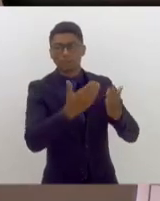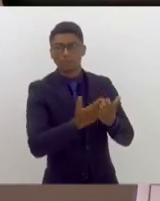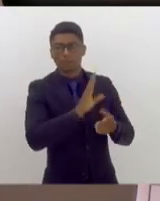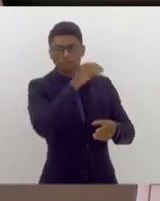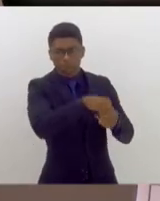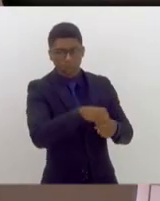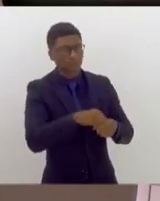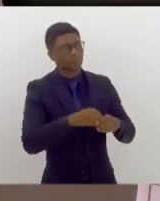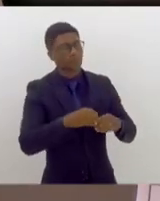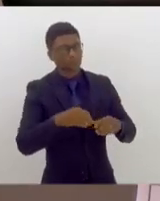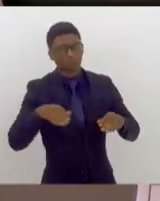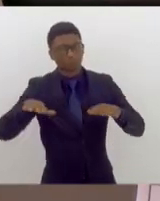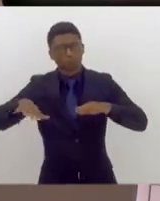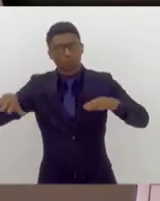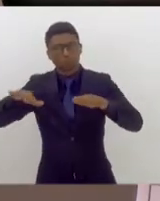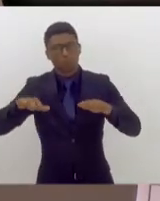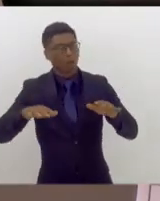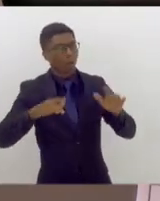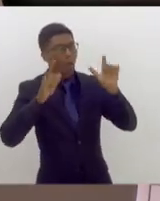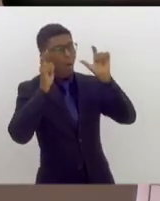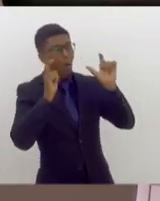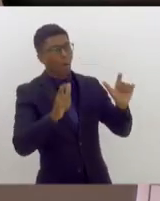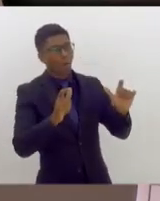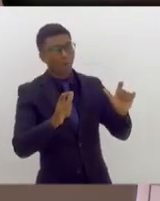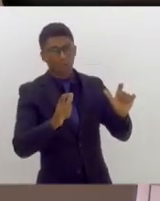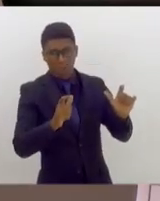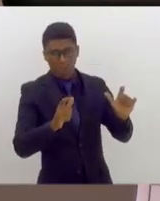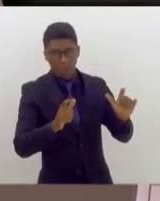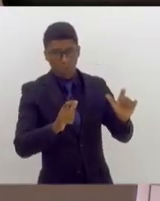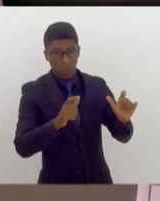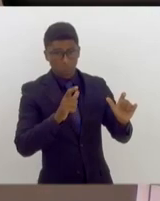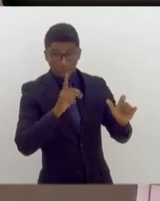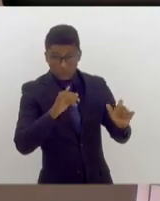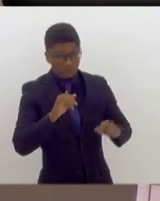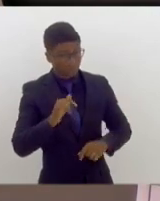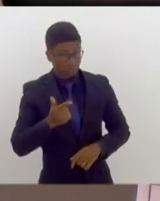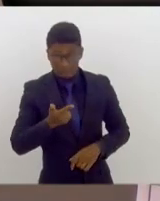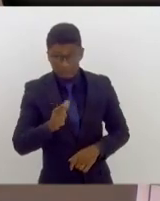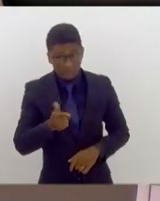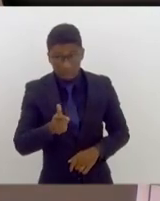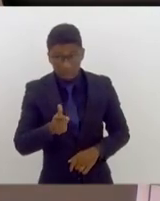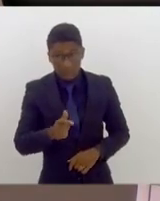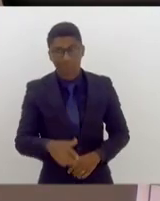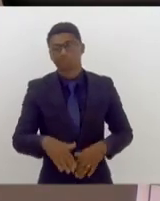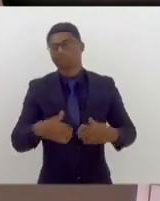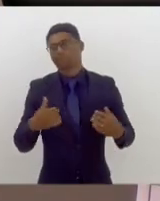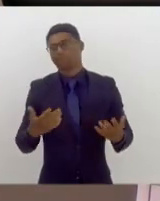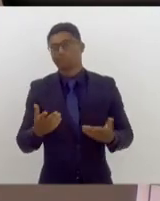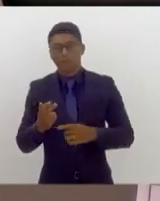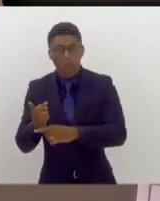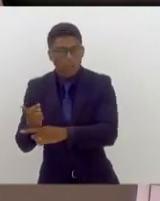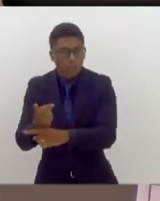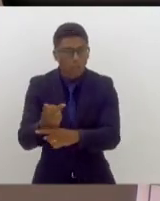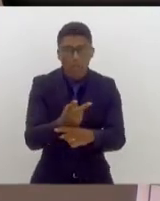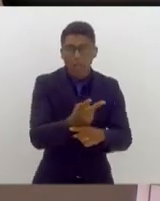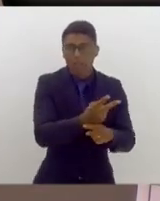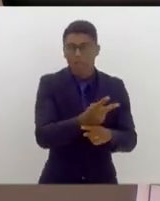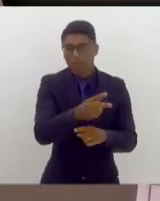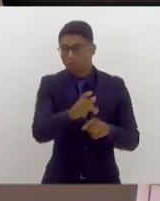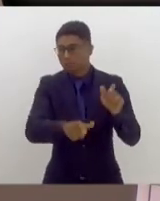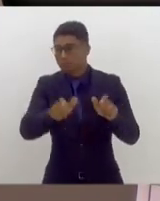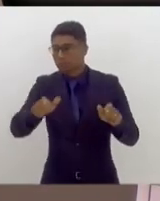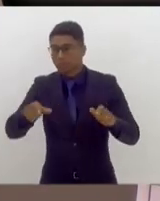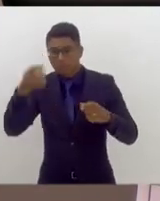sentido e que seja interessante, esta busca ativa será somente a reapresentação